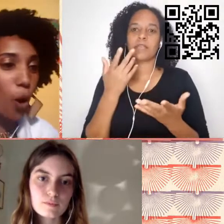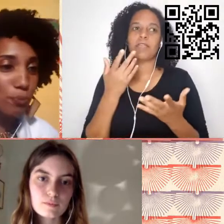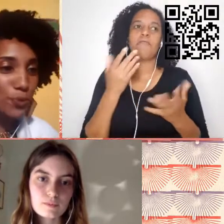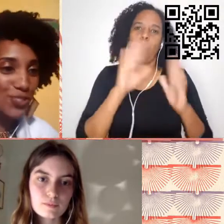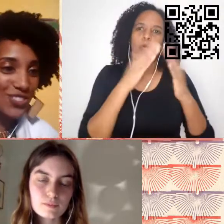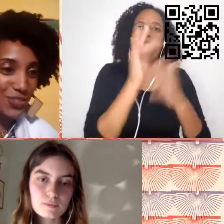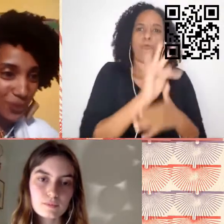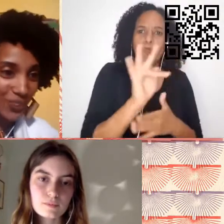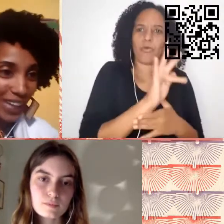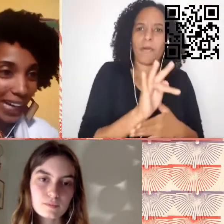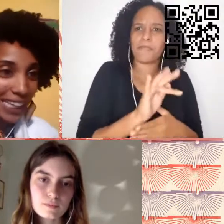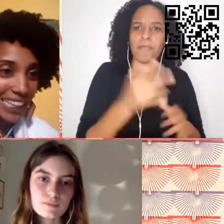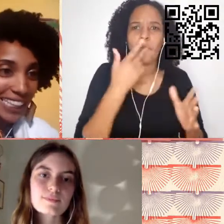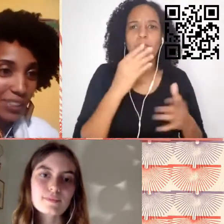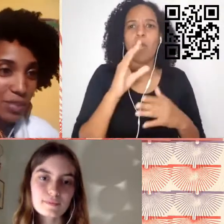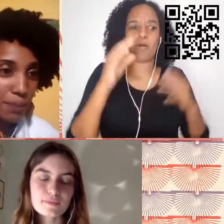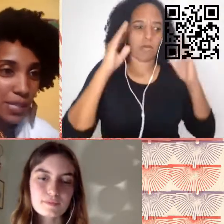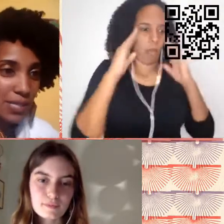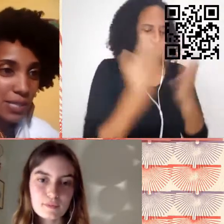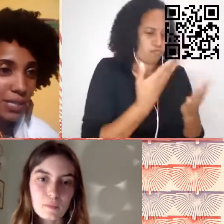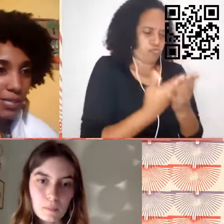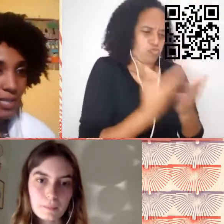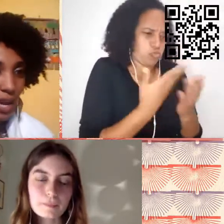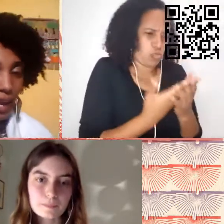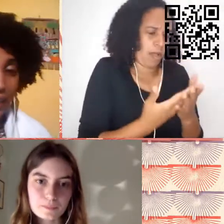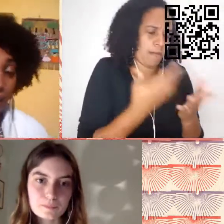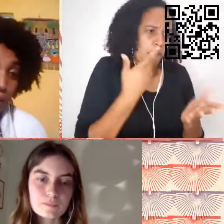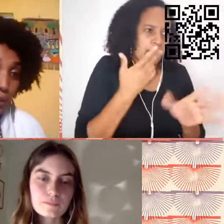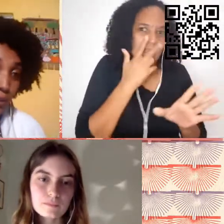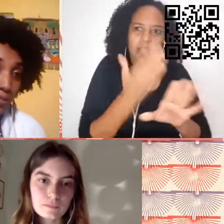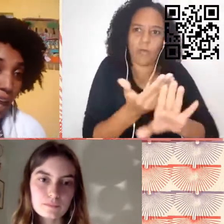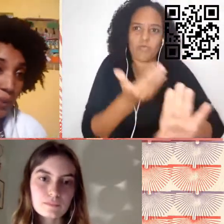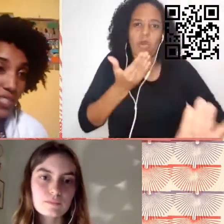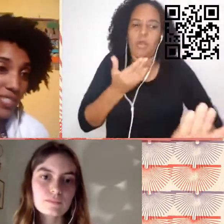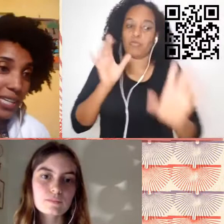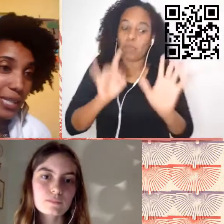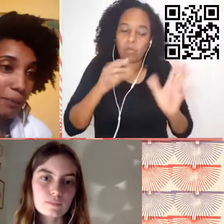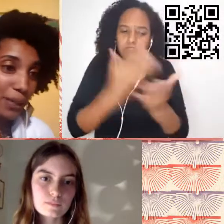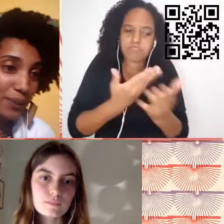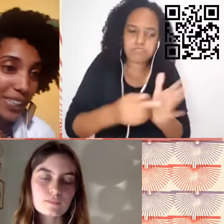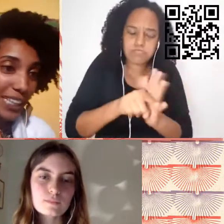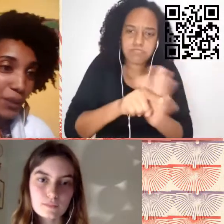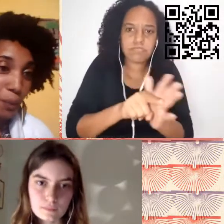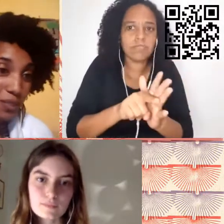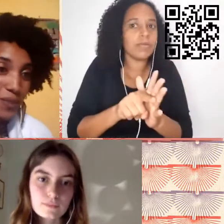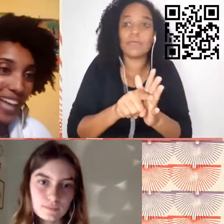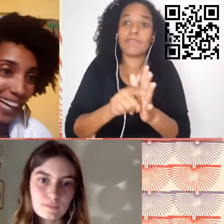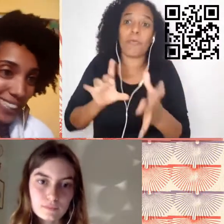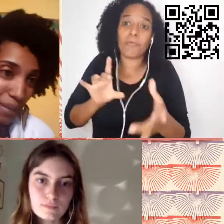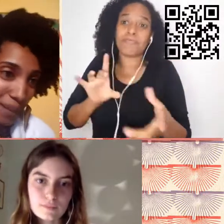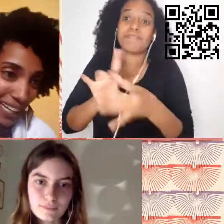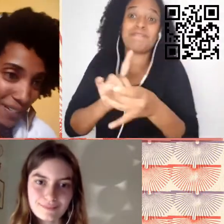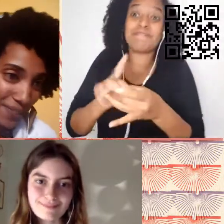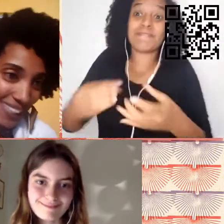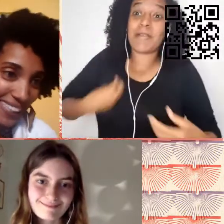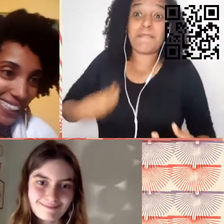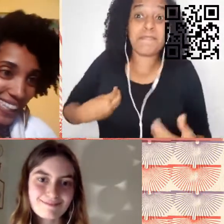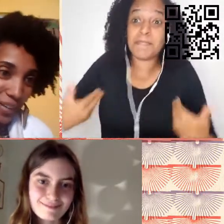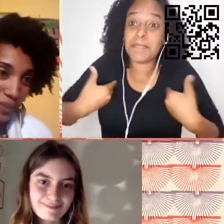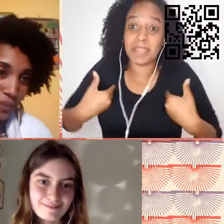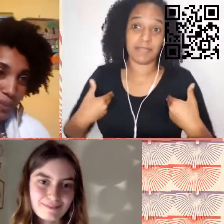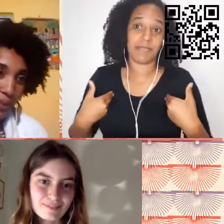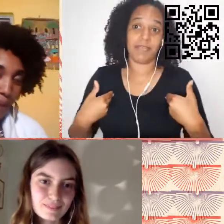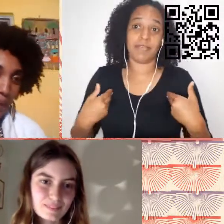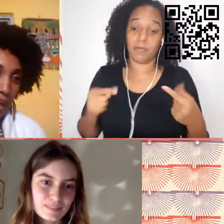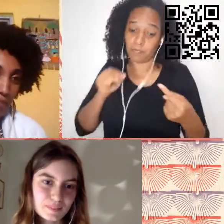essa coisa do corpus de estudo, né? Então, você precisa se distanciar, e eu não tenho esse distanciamento. Eu estou mergulhada na palavra.